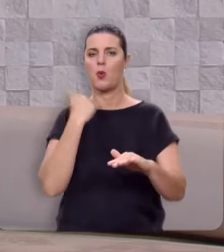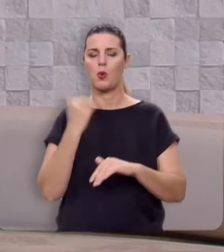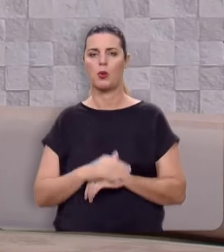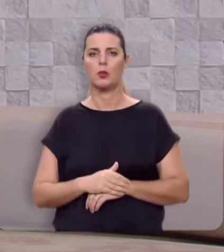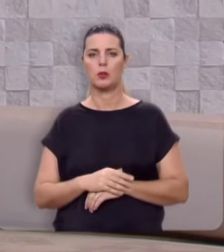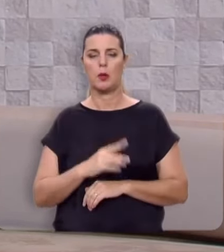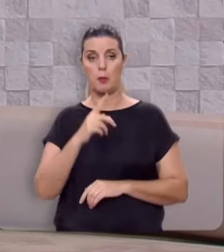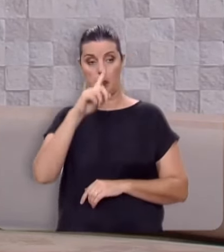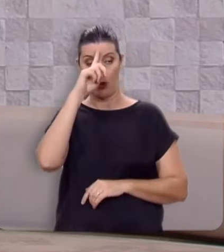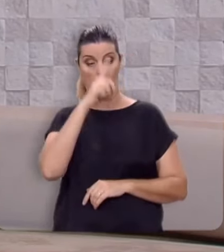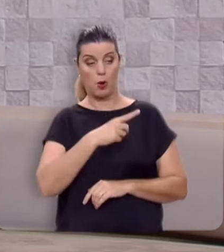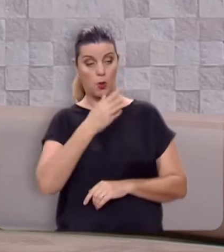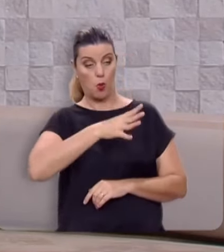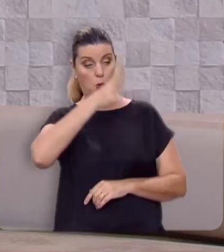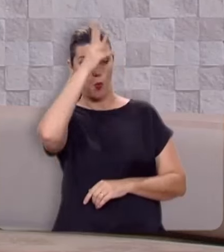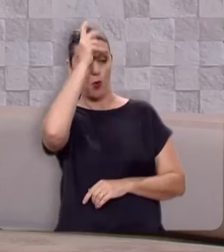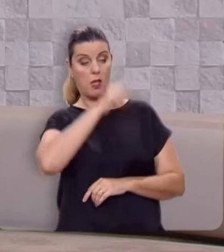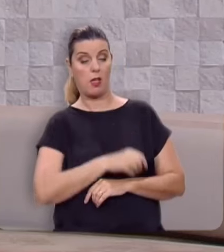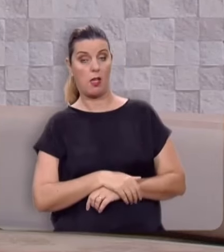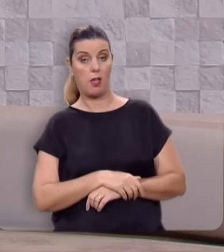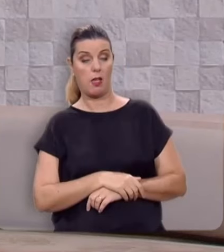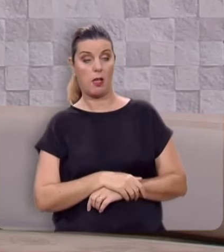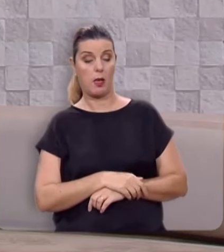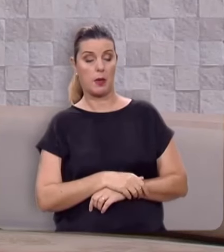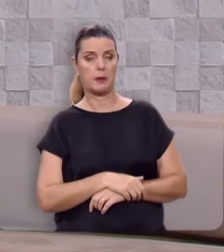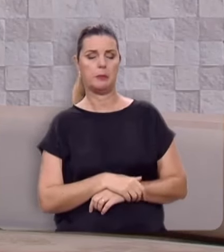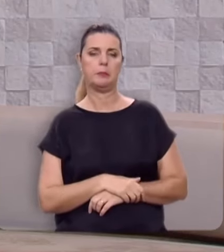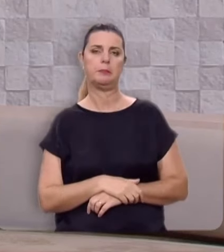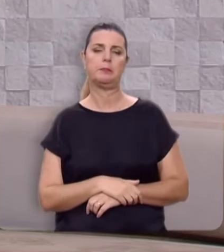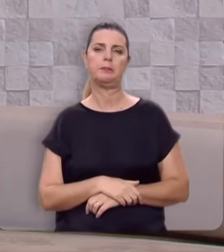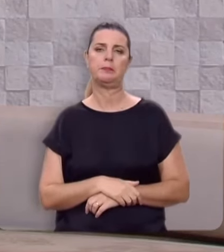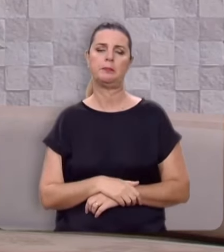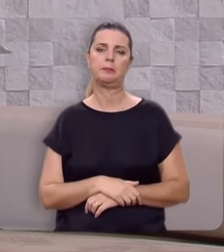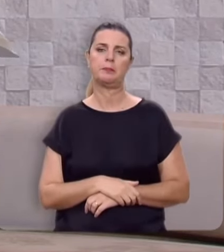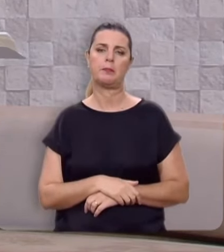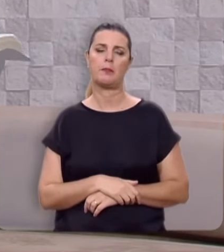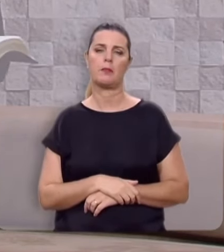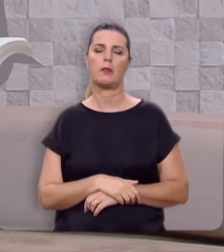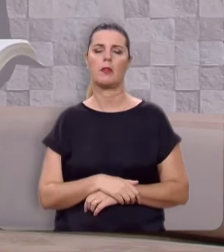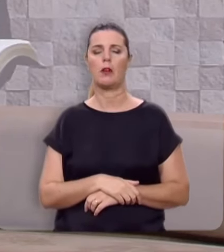Herodes Antipas, a pedido de Herodias.